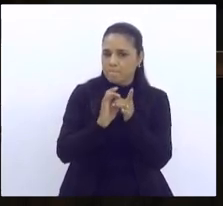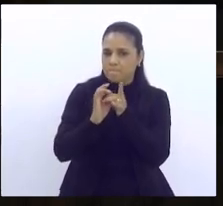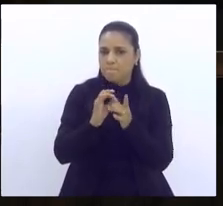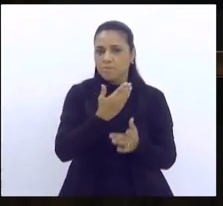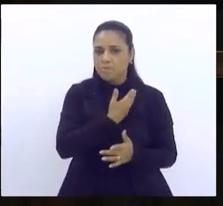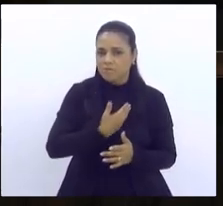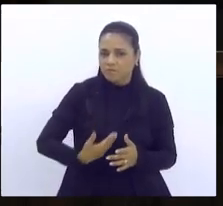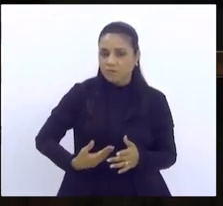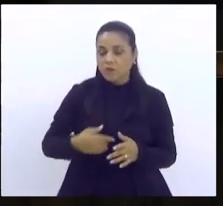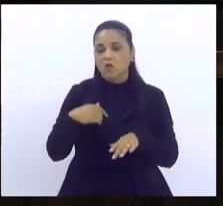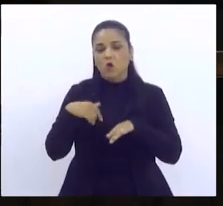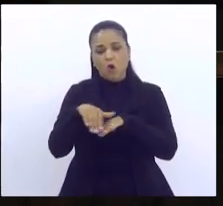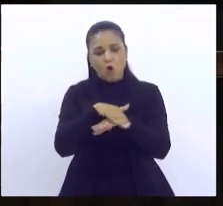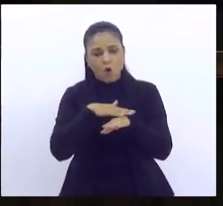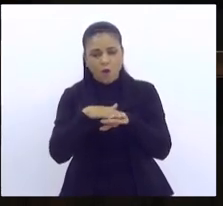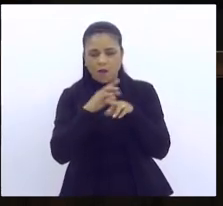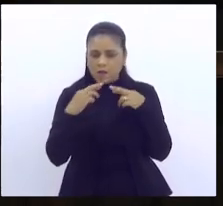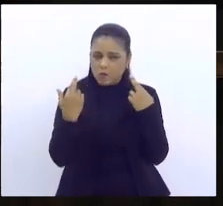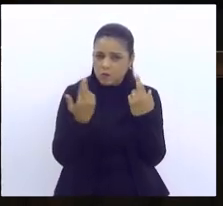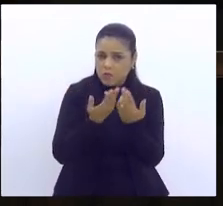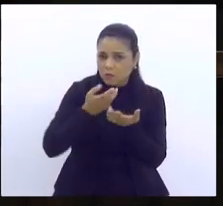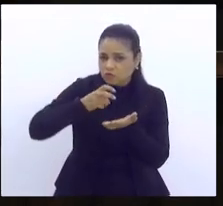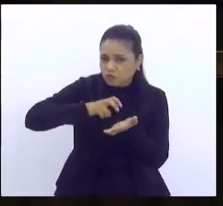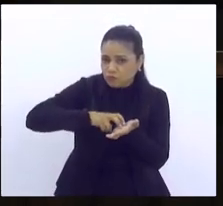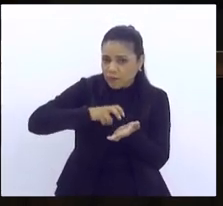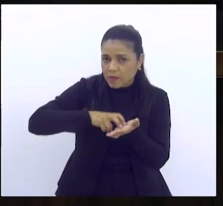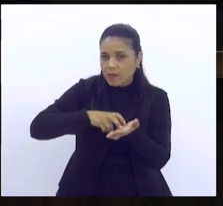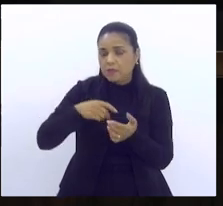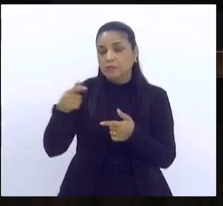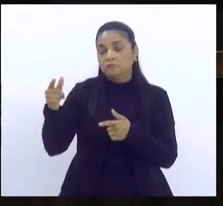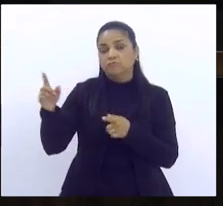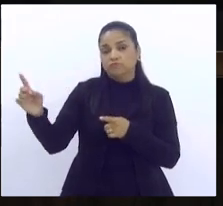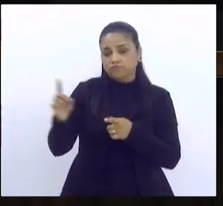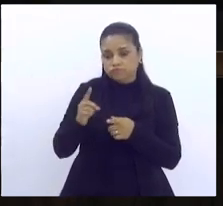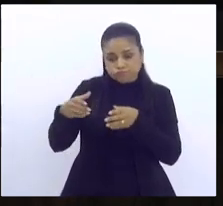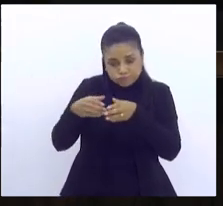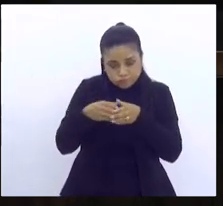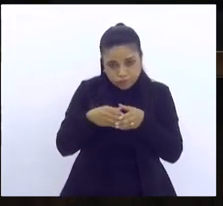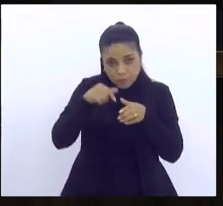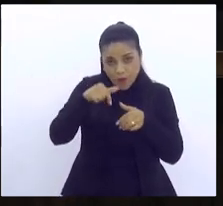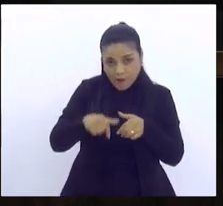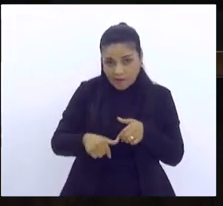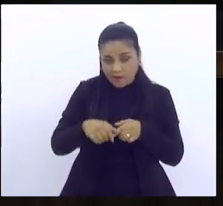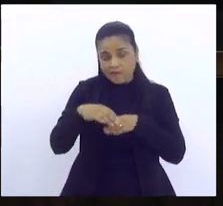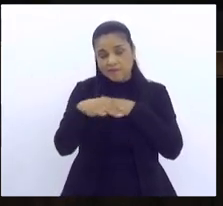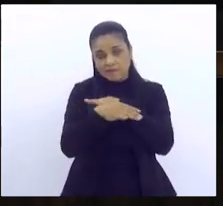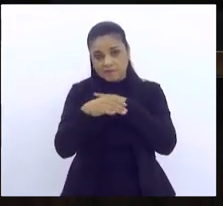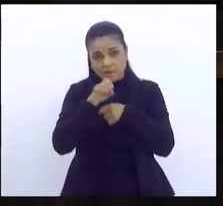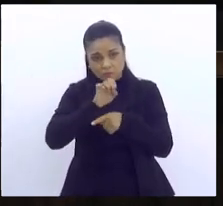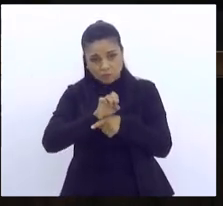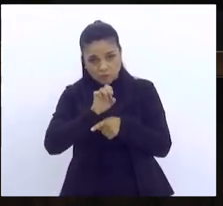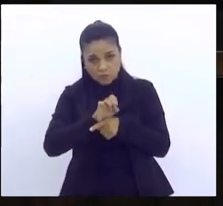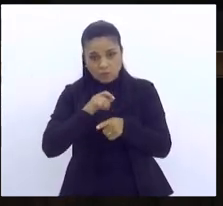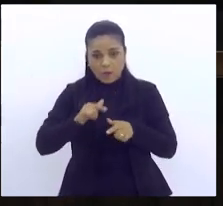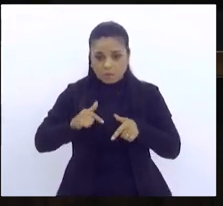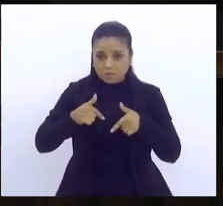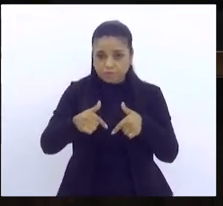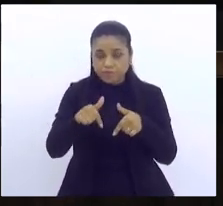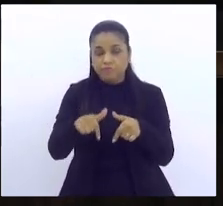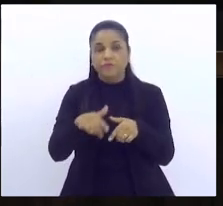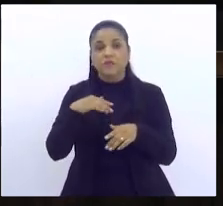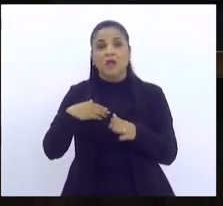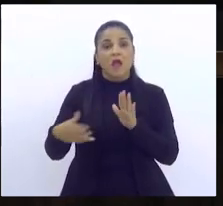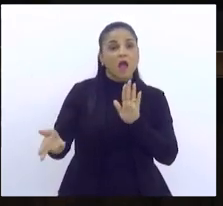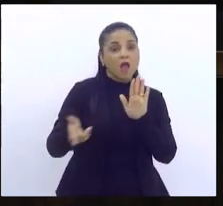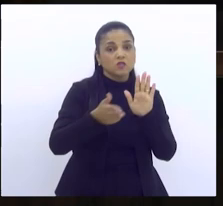governador cedo, sei que ele fez muitas reuniões lá, deslocou o pessoal para cá, mas está na hora de ter bom senso. Quem assume